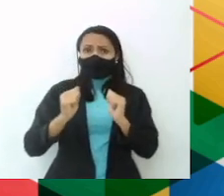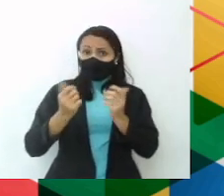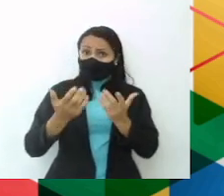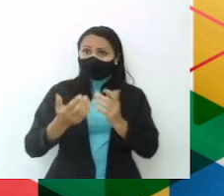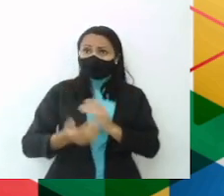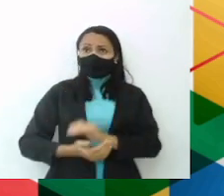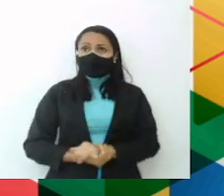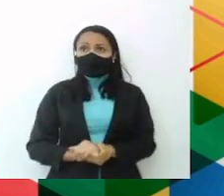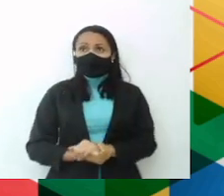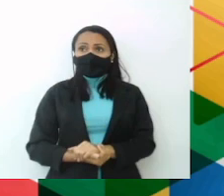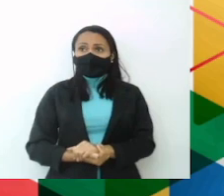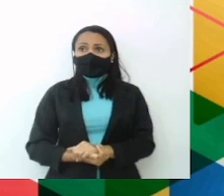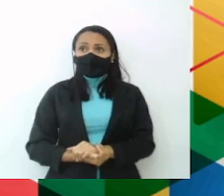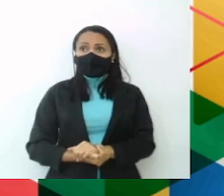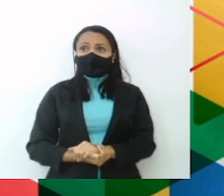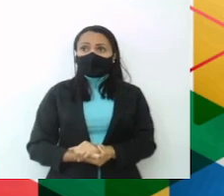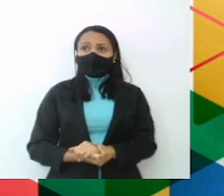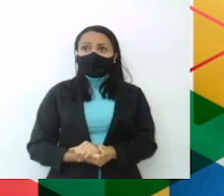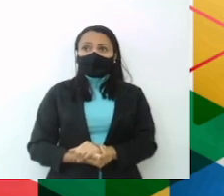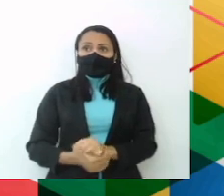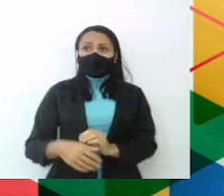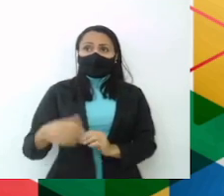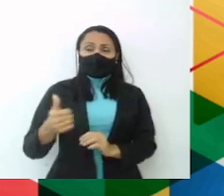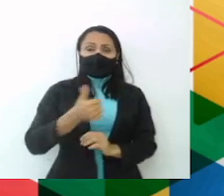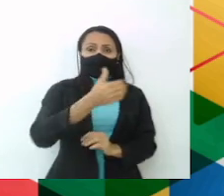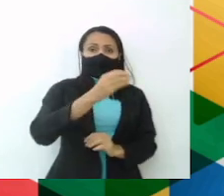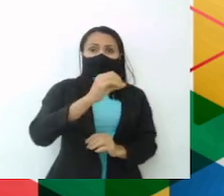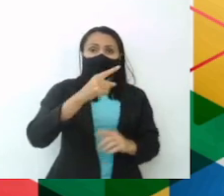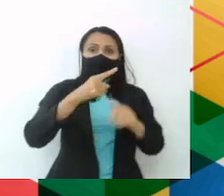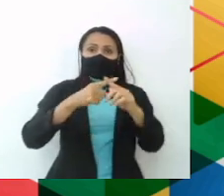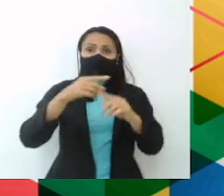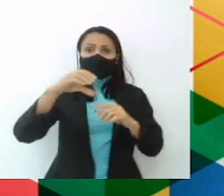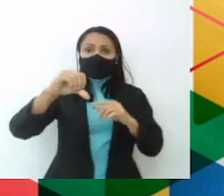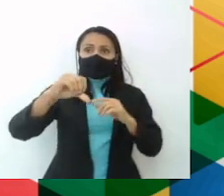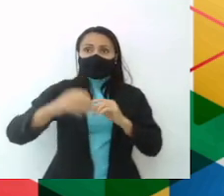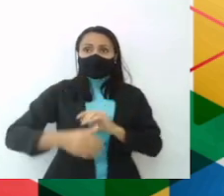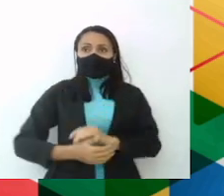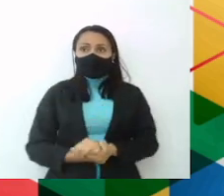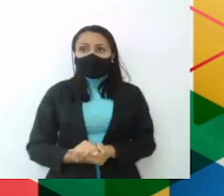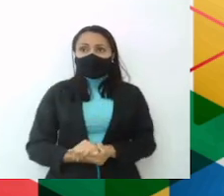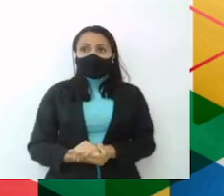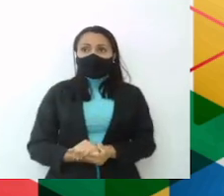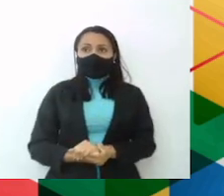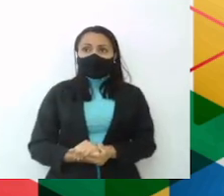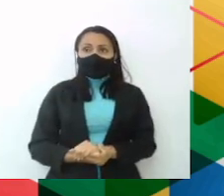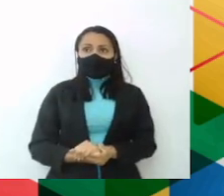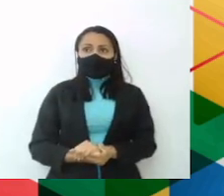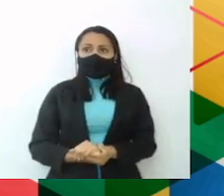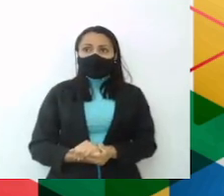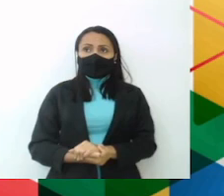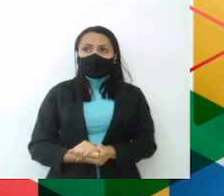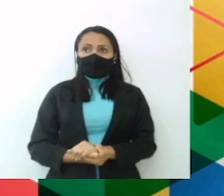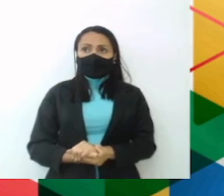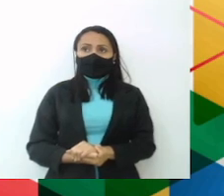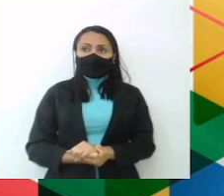ficar 10 e o resultado da divisão que é 9. Logo, dá 90